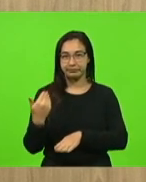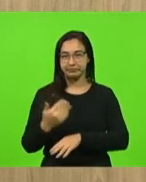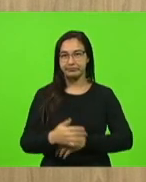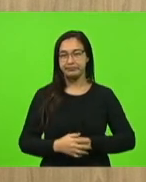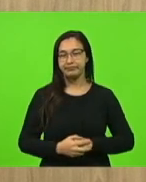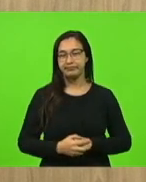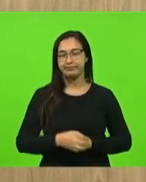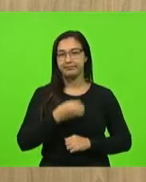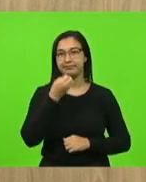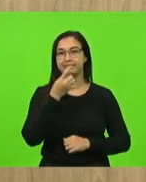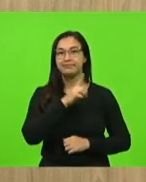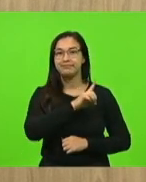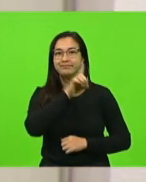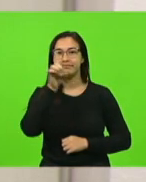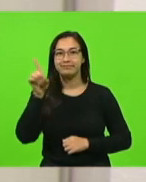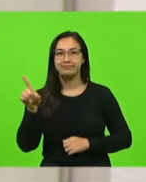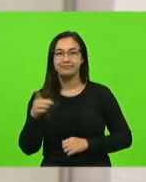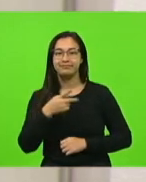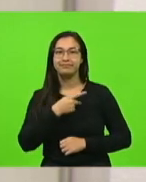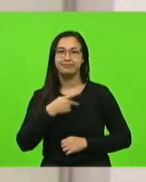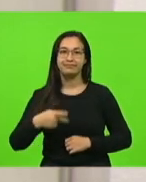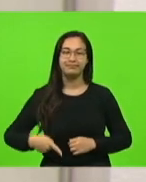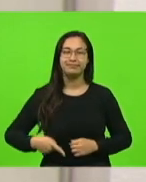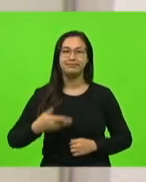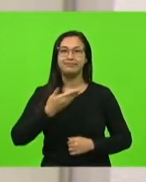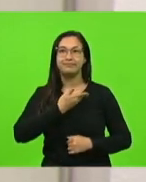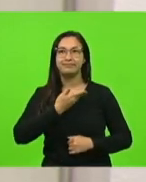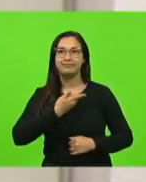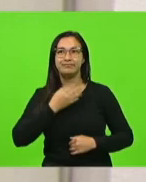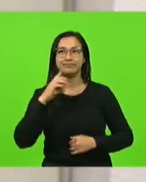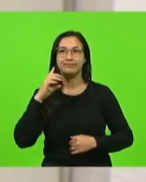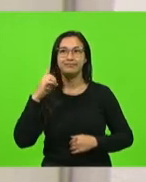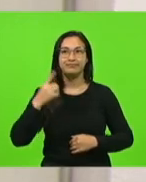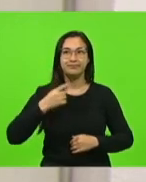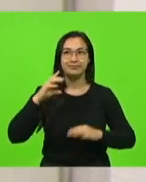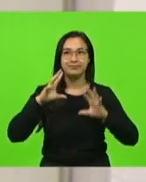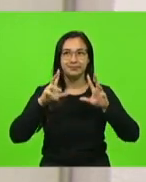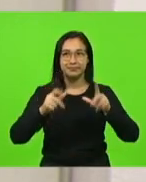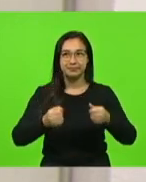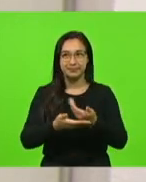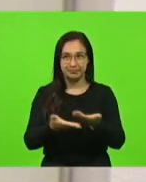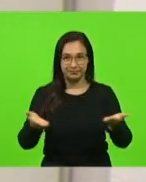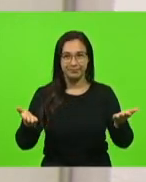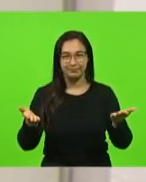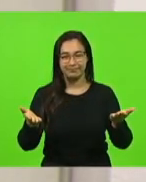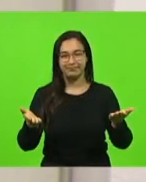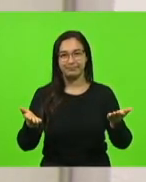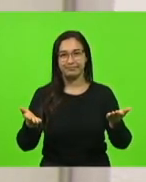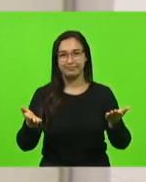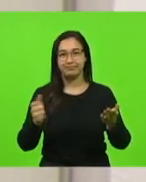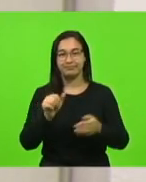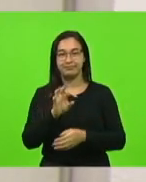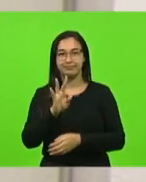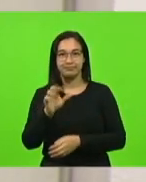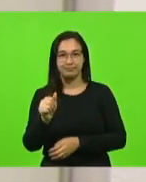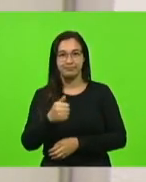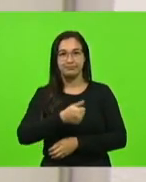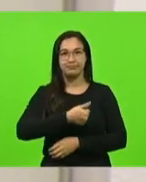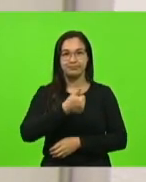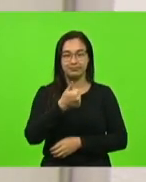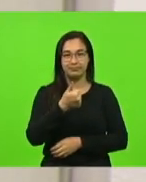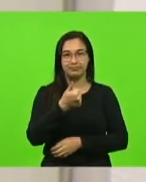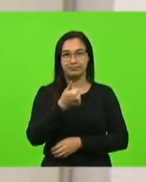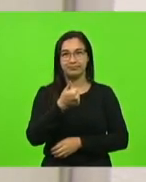Bom dia, senhor presidente, colegas deputados, cidadãos catarinenses. Ata da 124ª